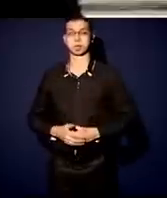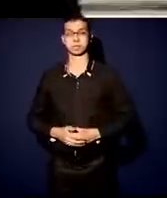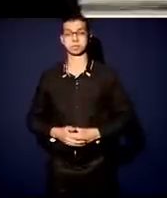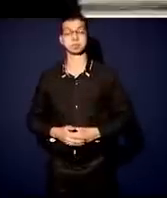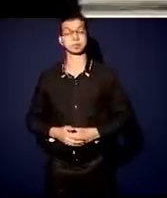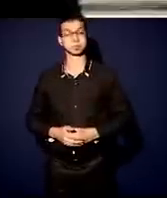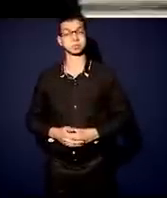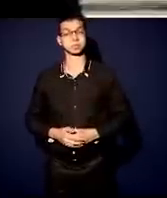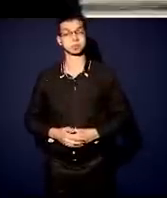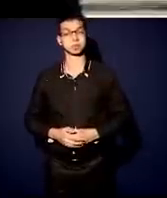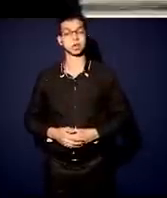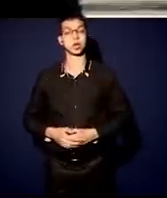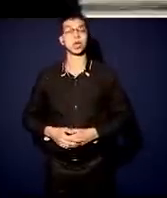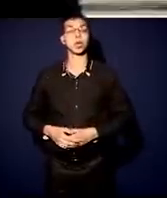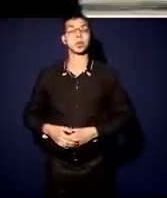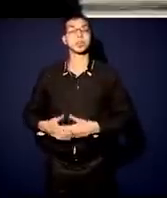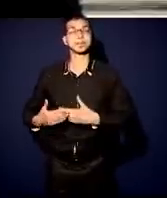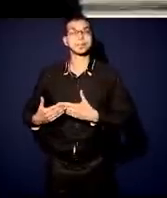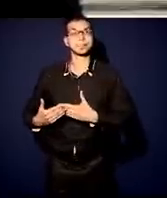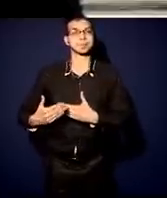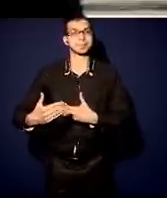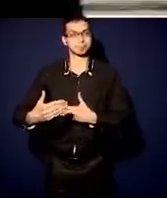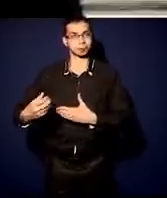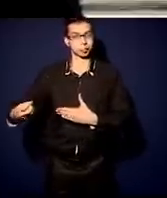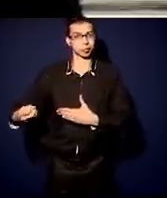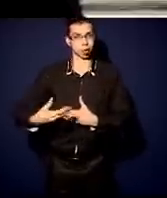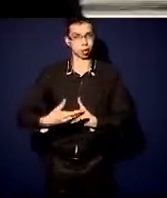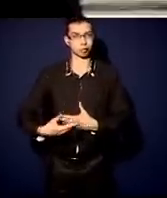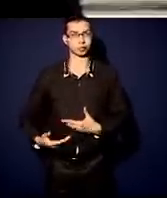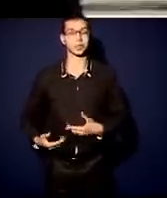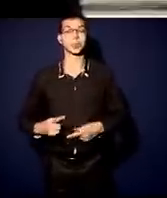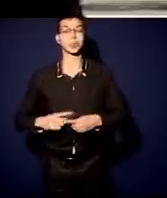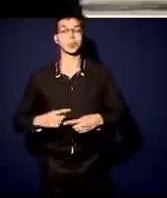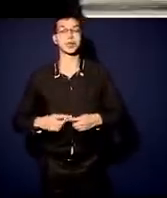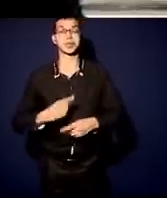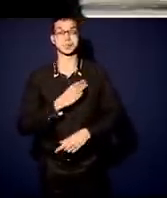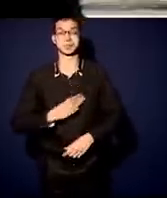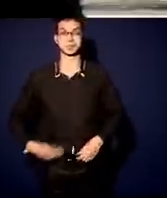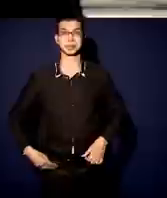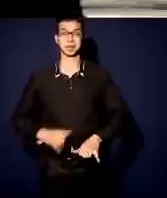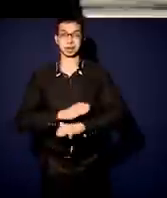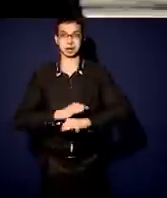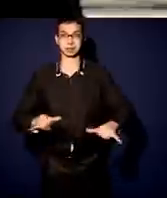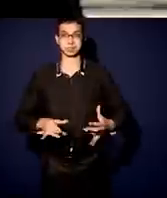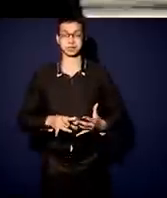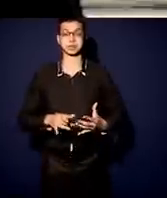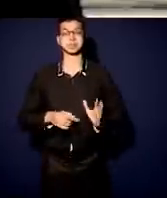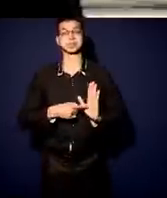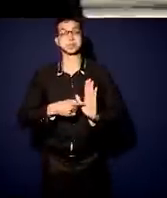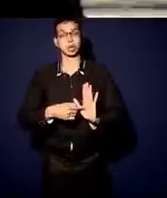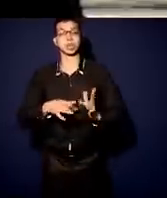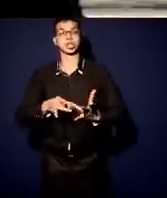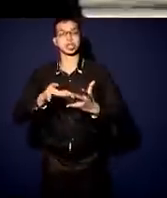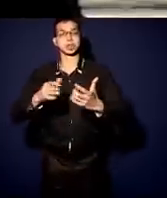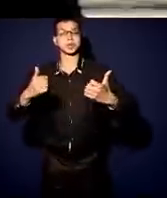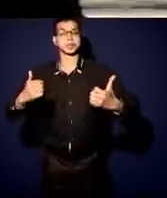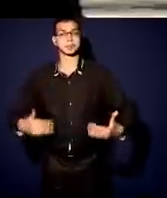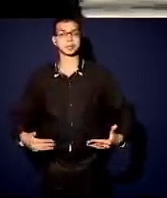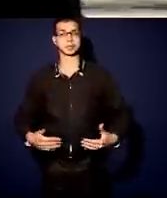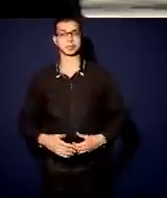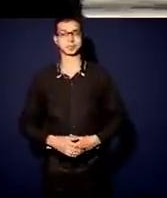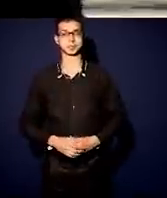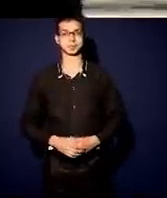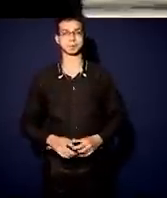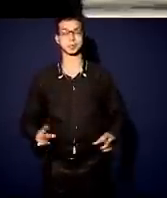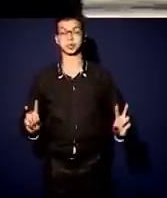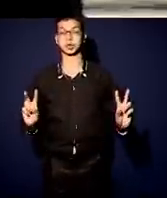é sendo que algumas indicações que que o ministro tem falado é que eles não pretendem e a carga tributária então